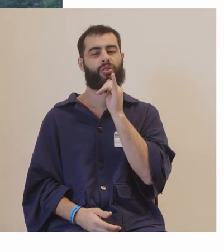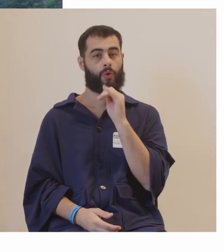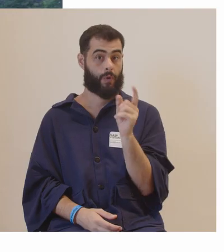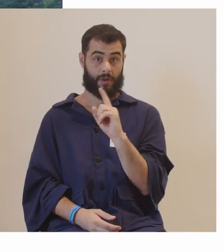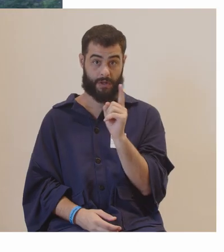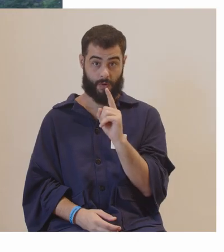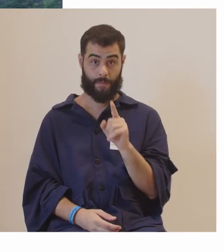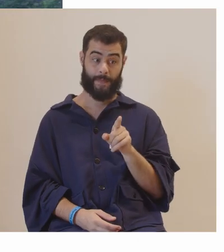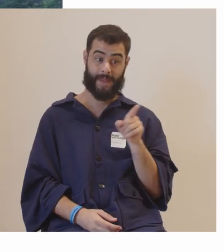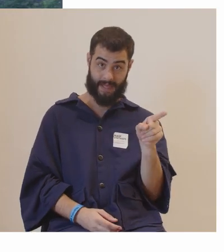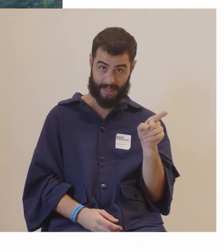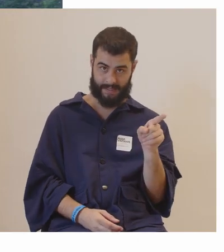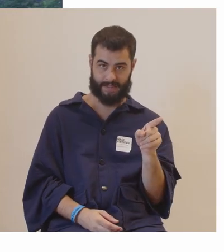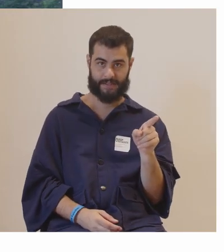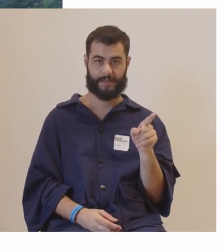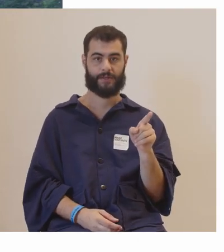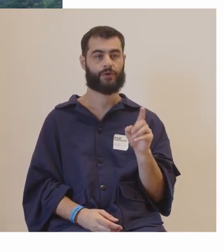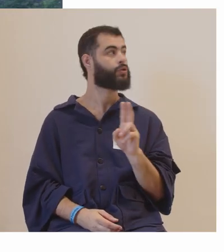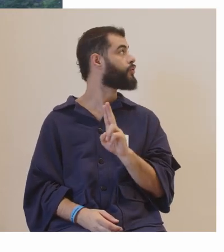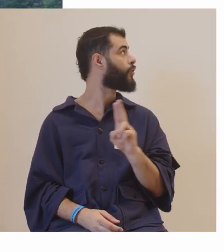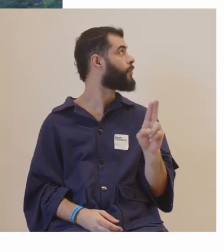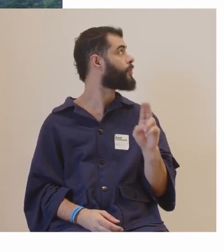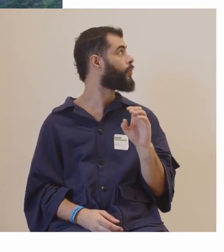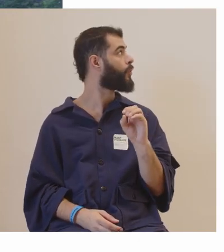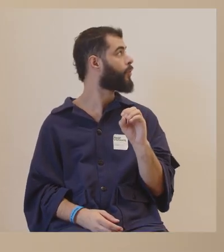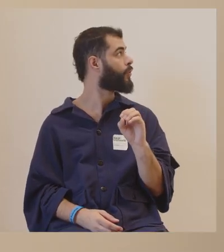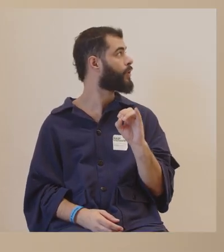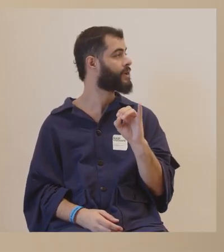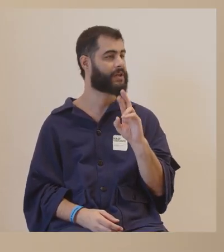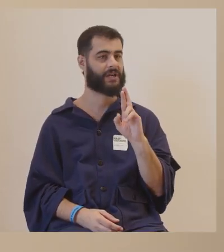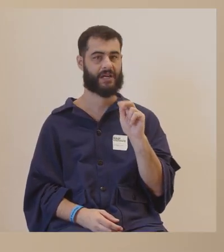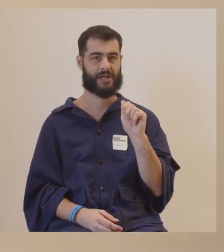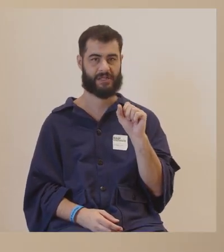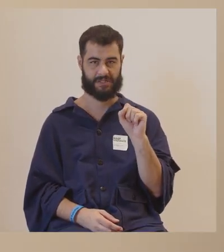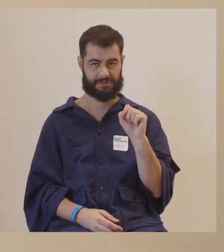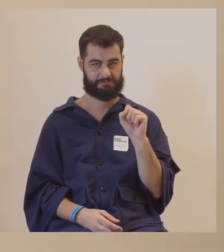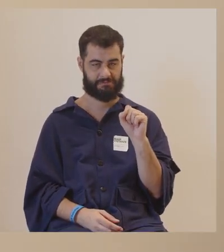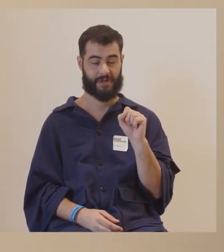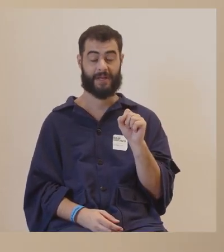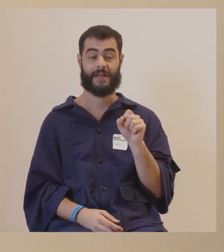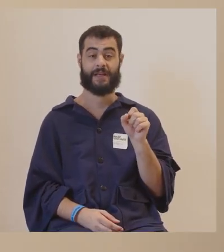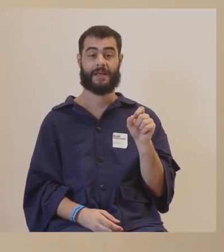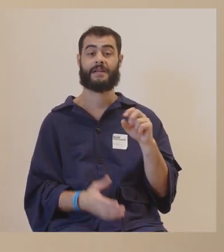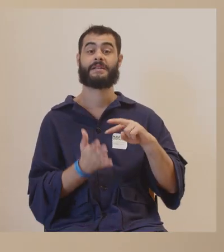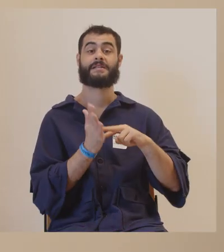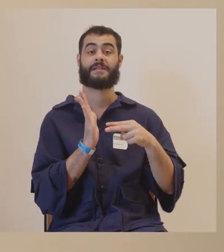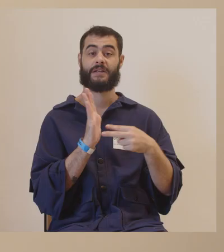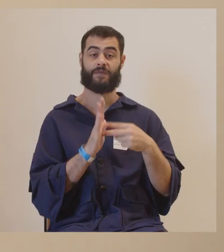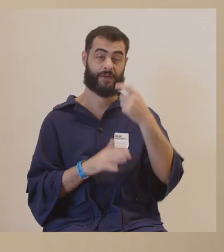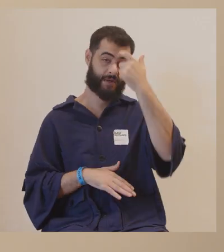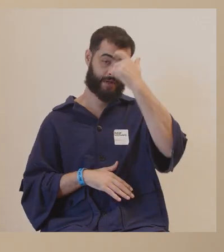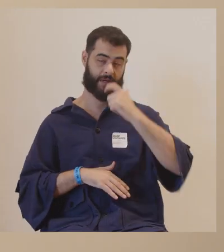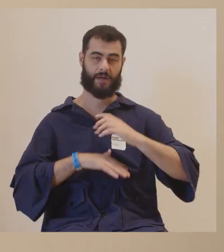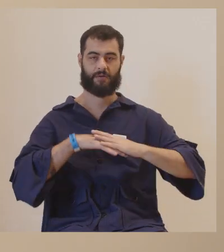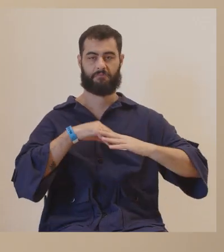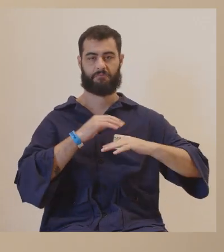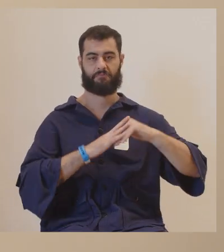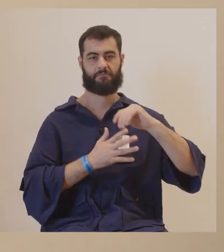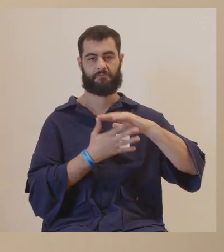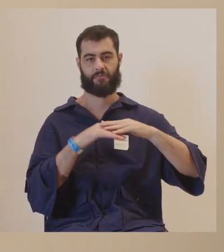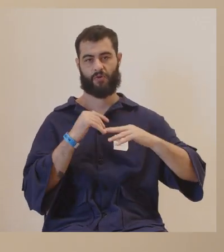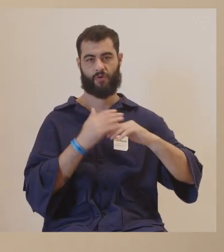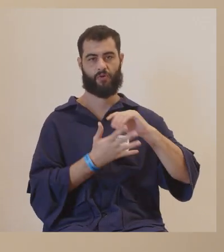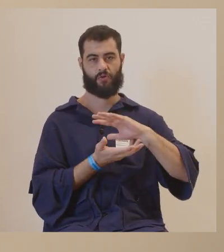são as ditas oirans, né, que eram cortesãs